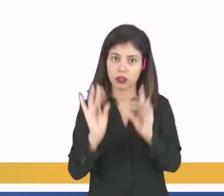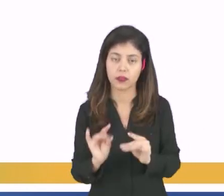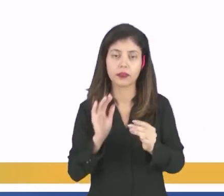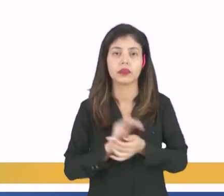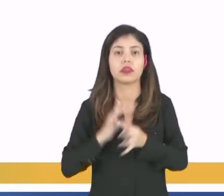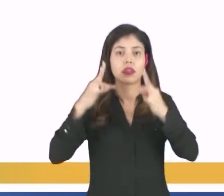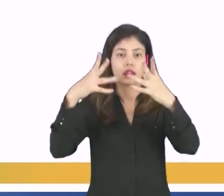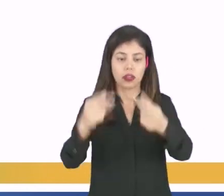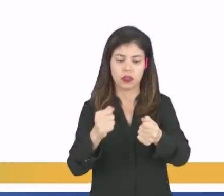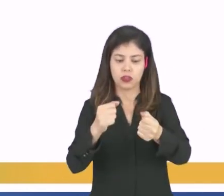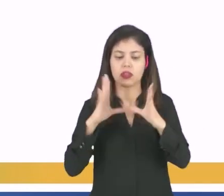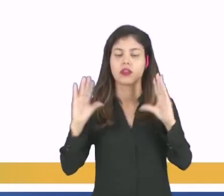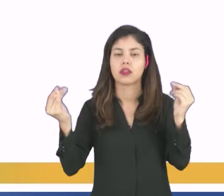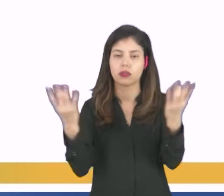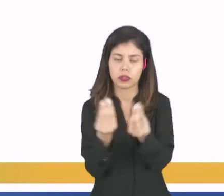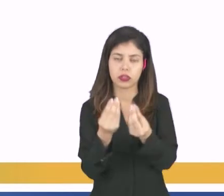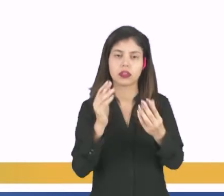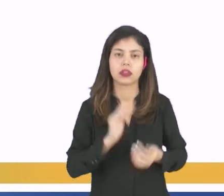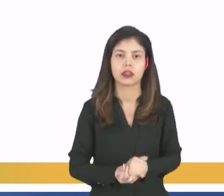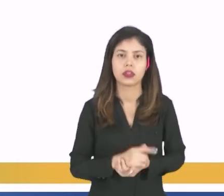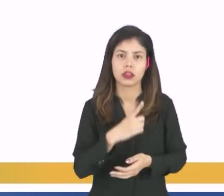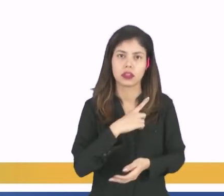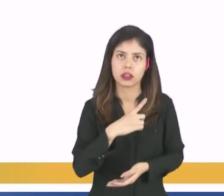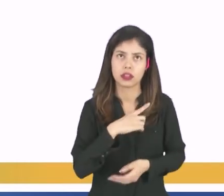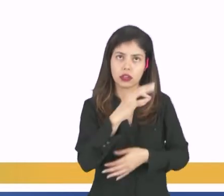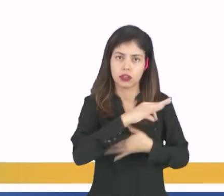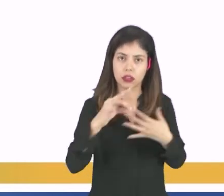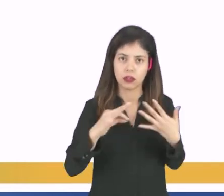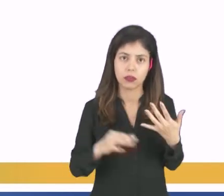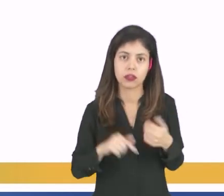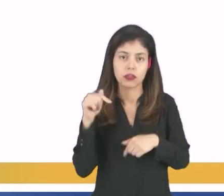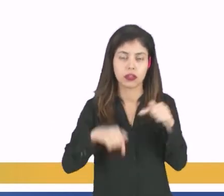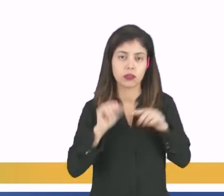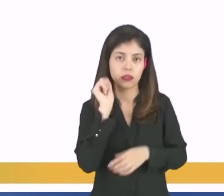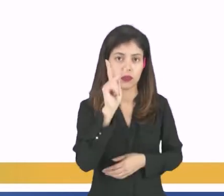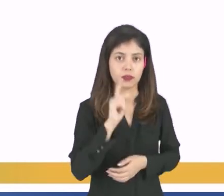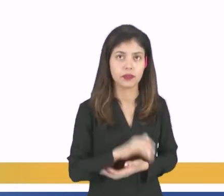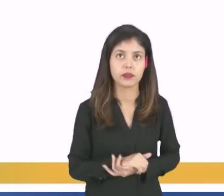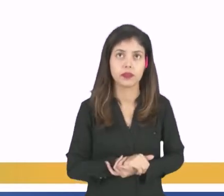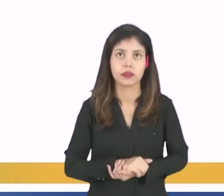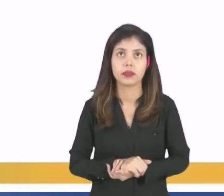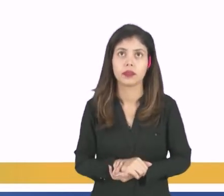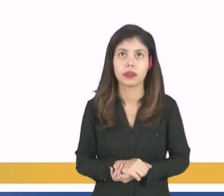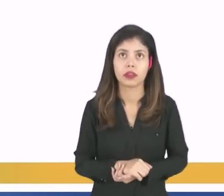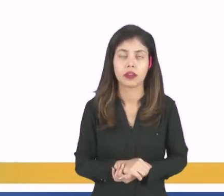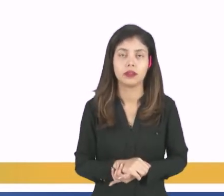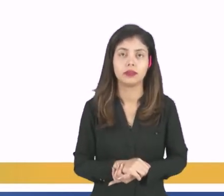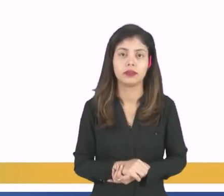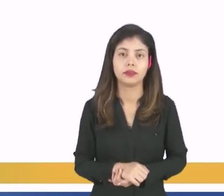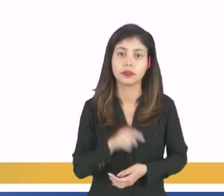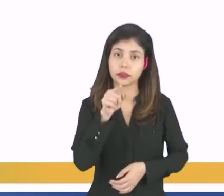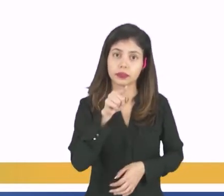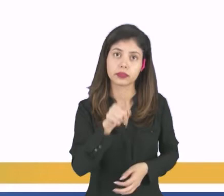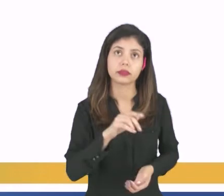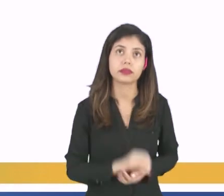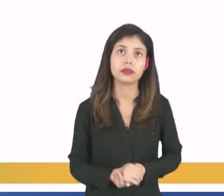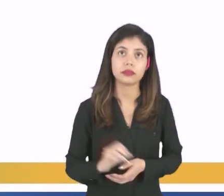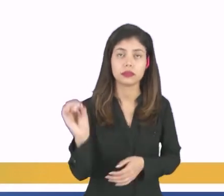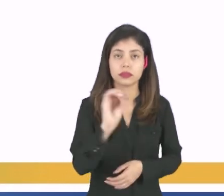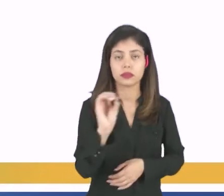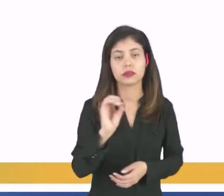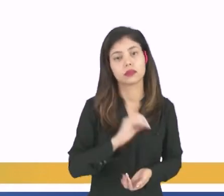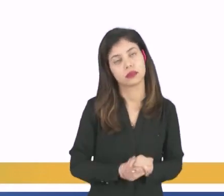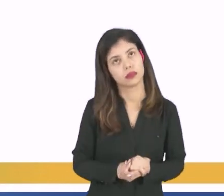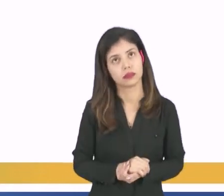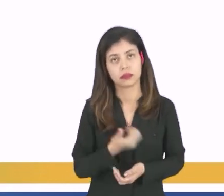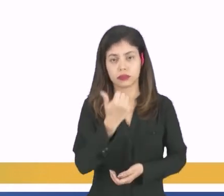olhar todas as substâncias que têm o elemento químico, ok? Então, aqui, ó, o oxigênio